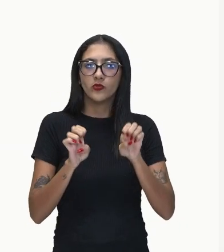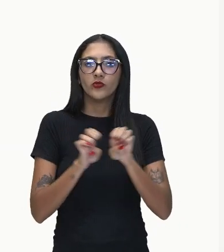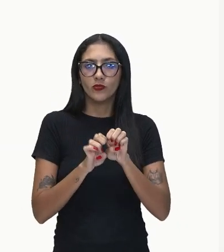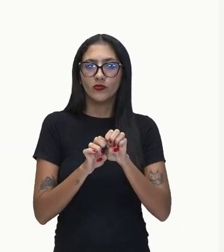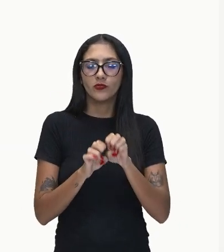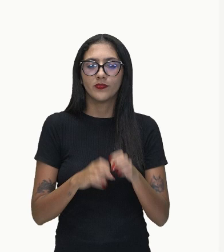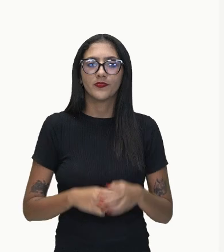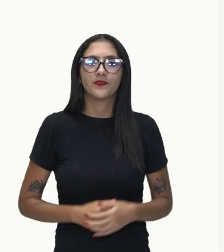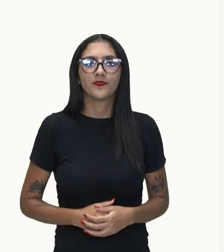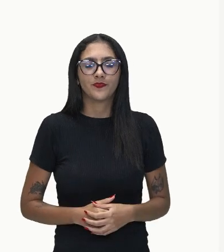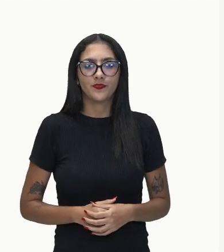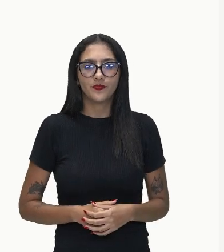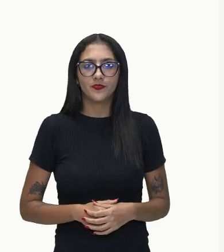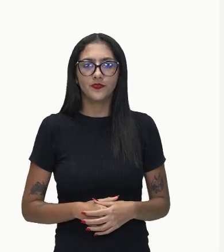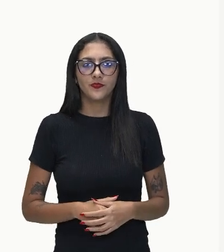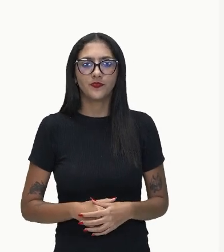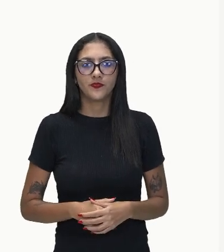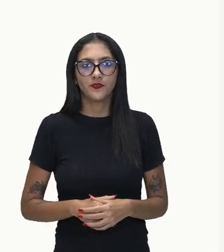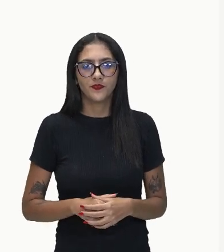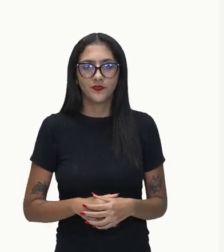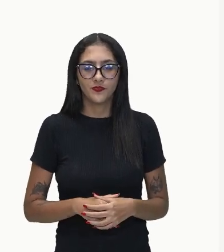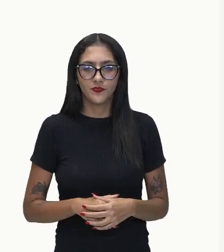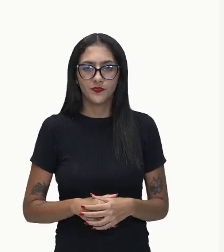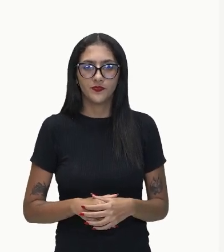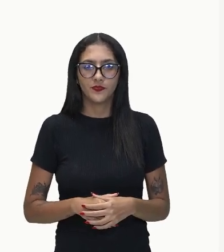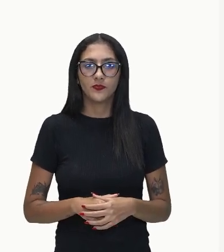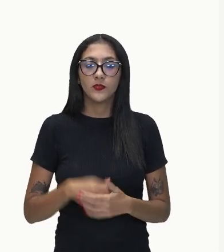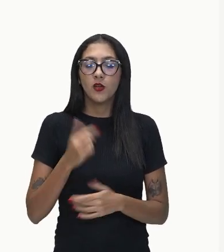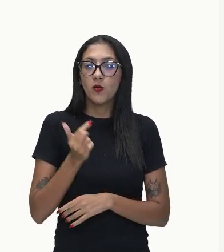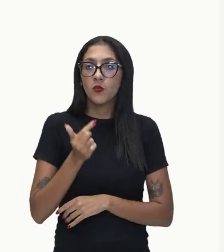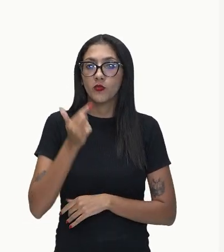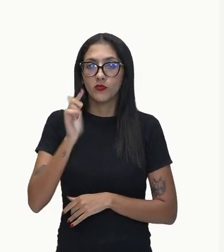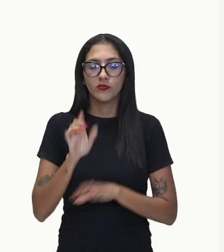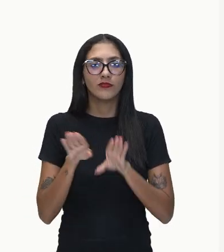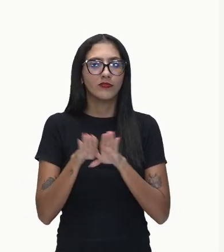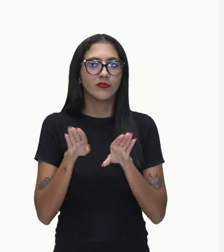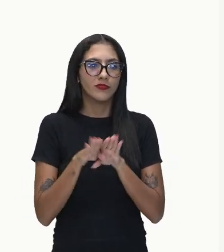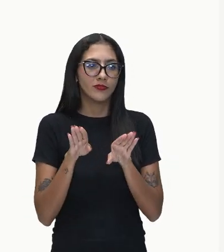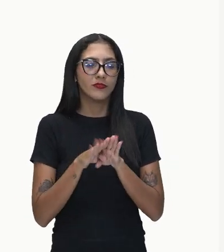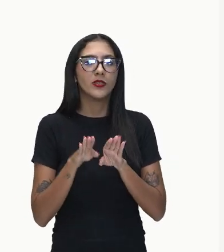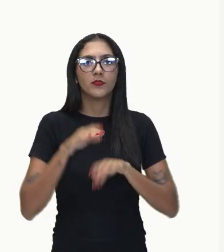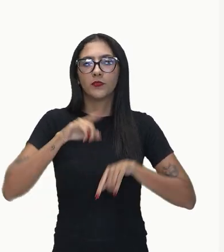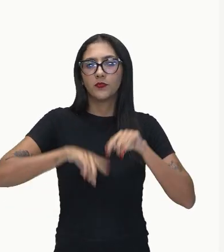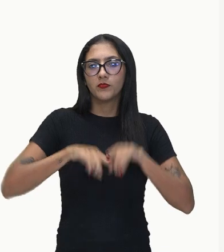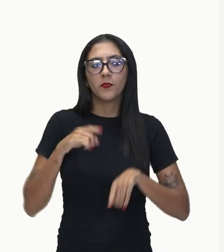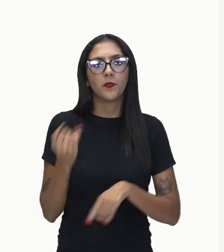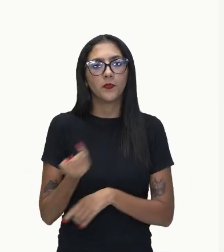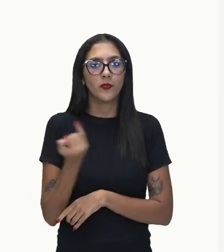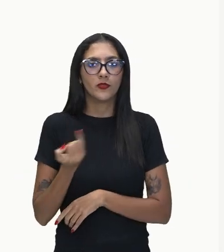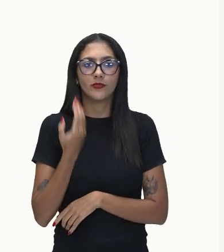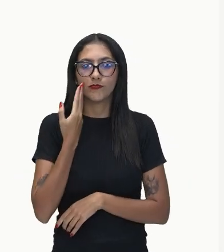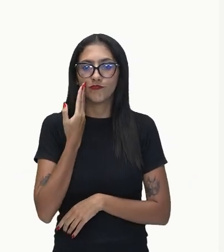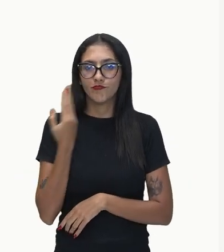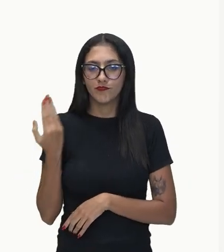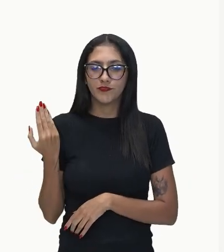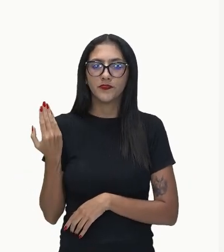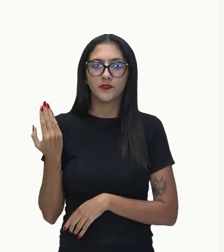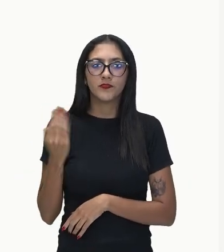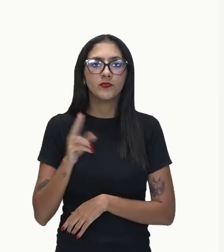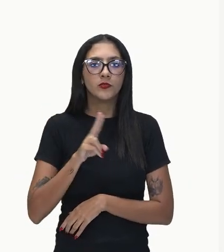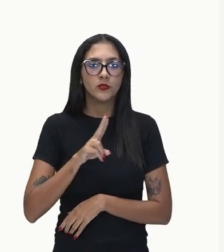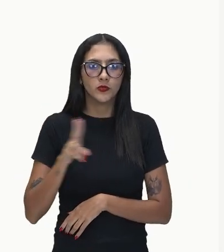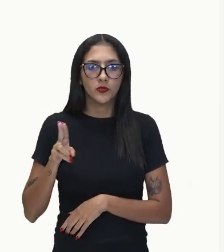dia a dia. Uma outra amina aromática muito importante é essa amina aqui, se chama